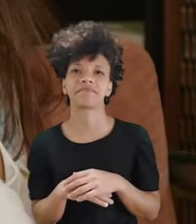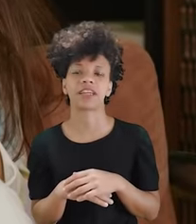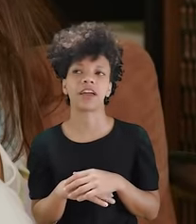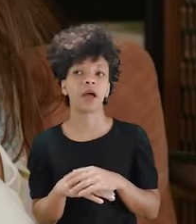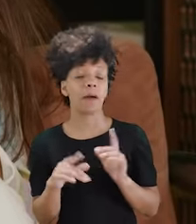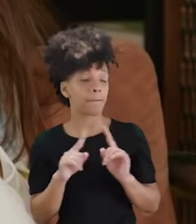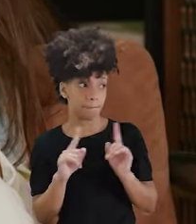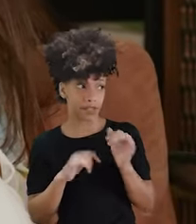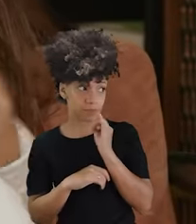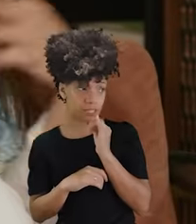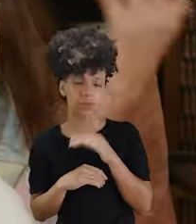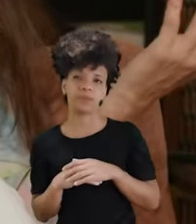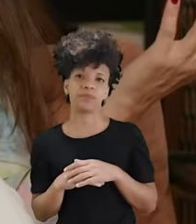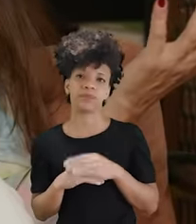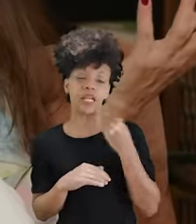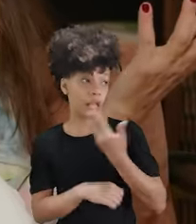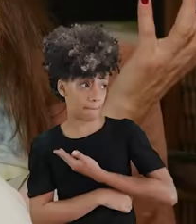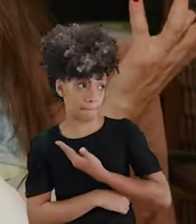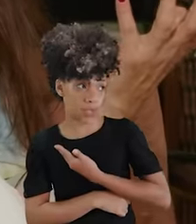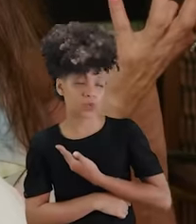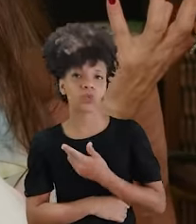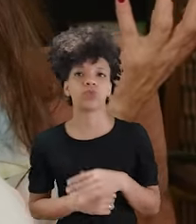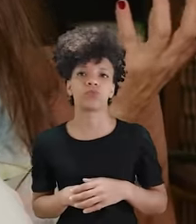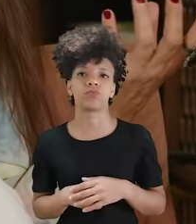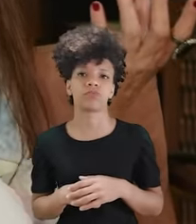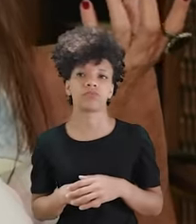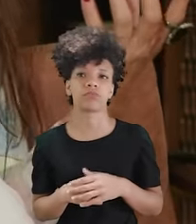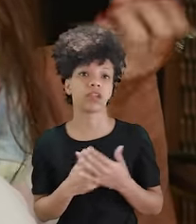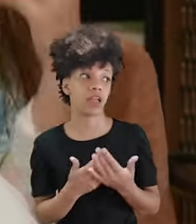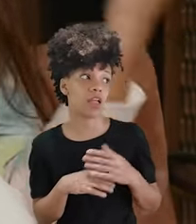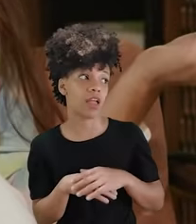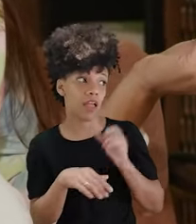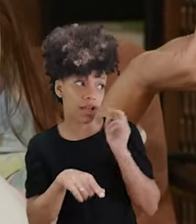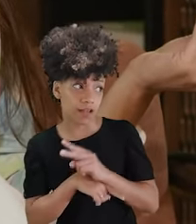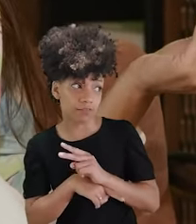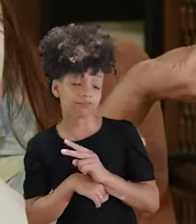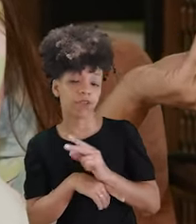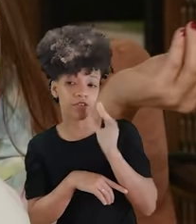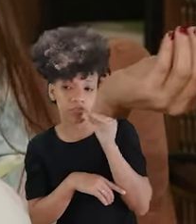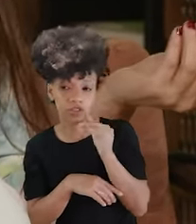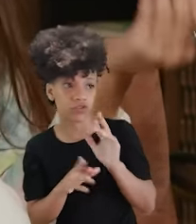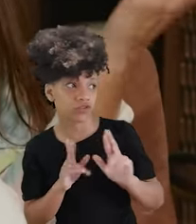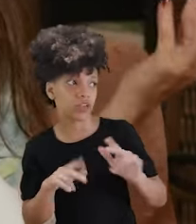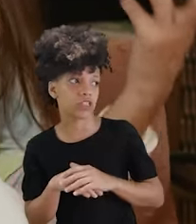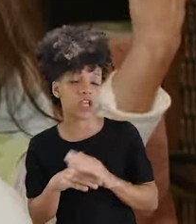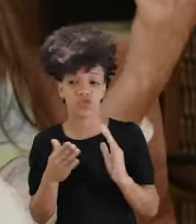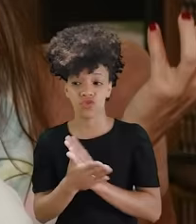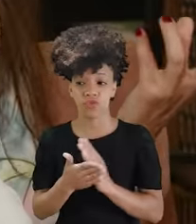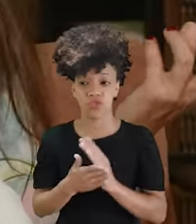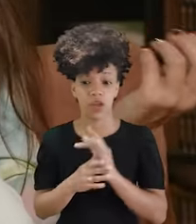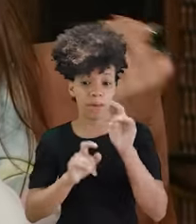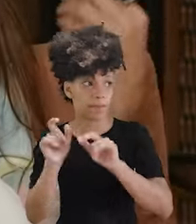é mais situações de amigos meus que vamos ver em cargos diferentes onde eles